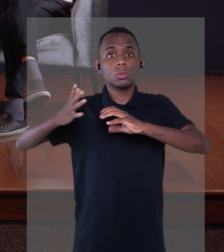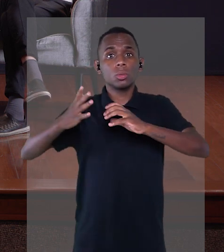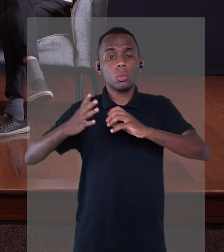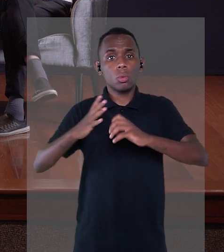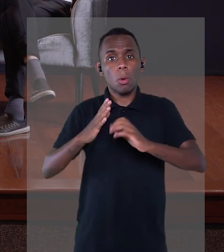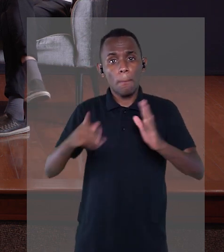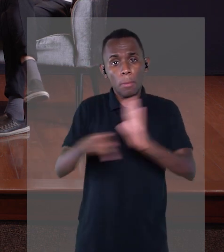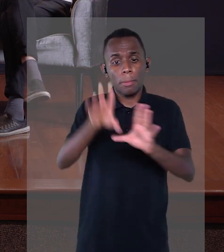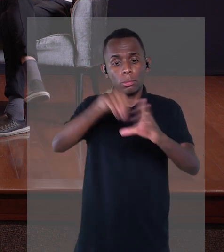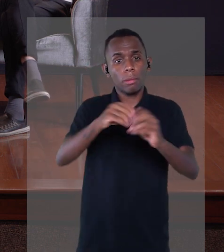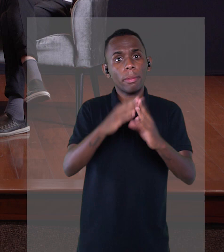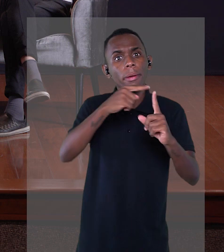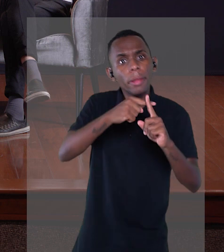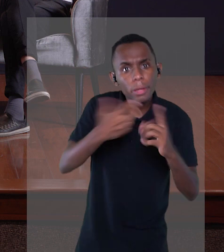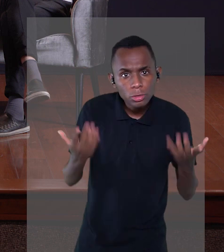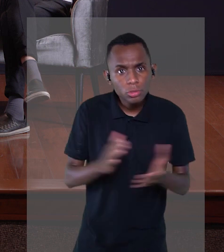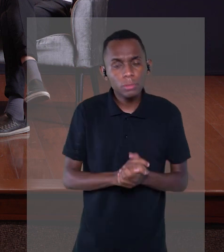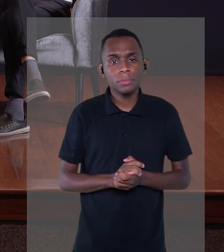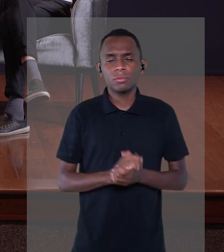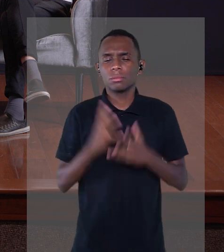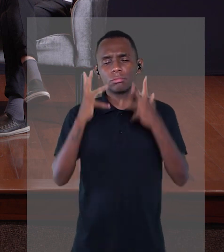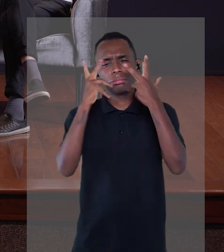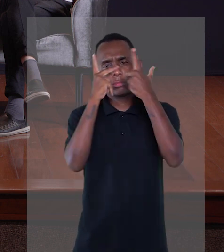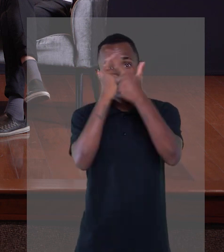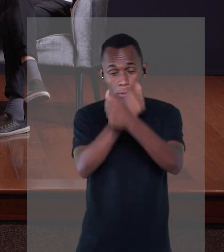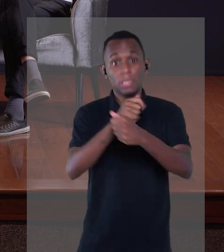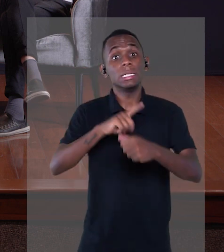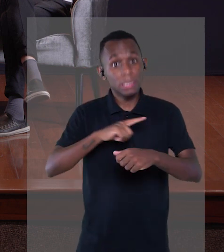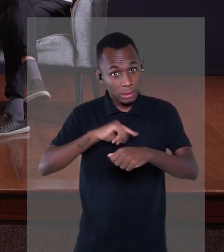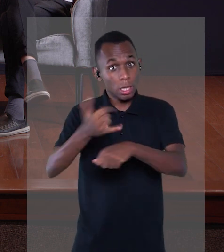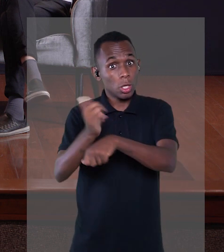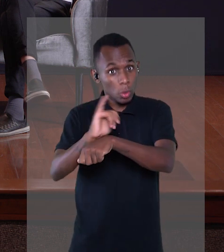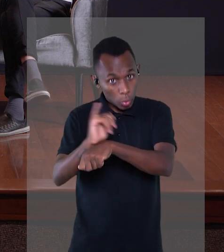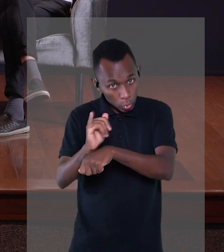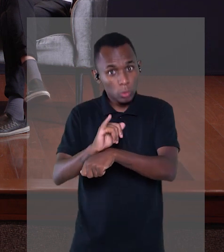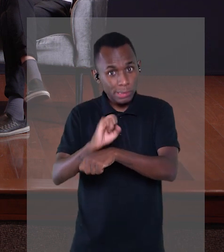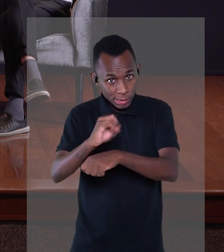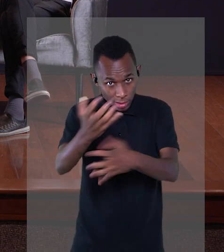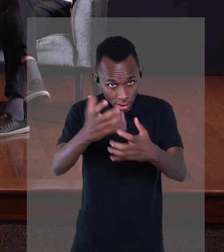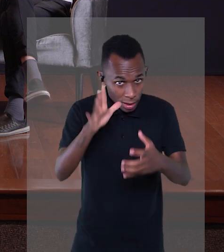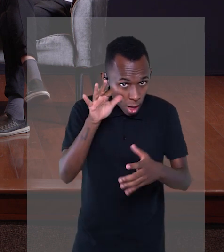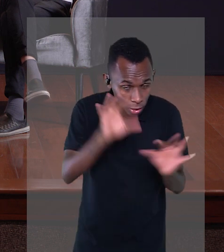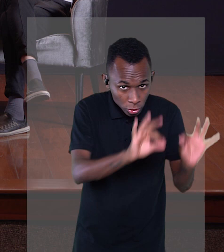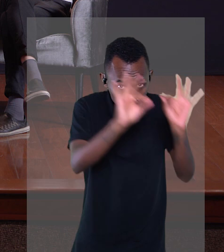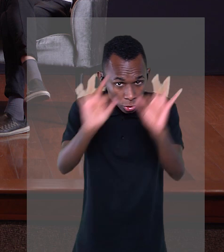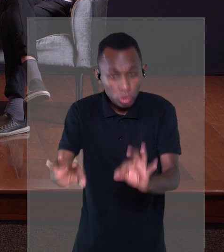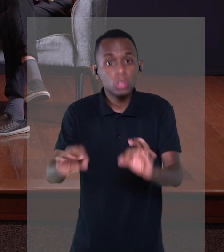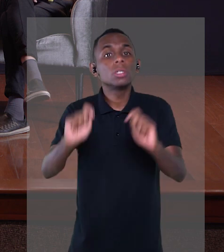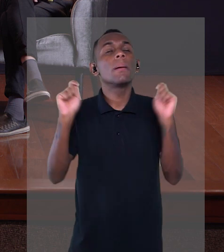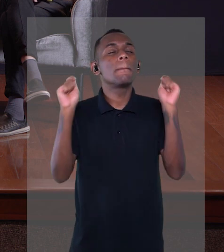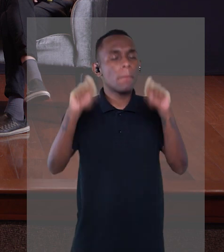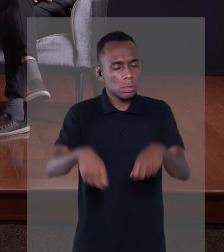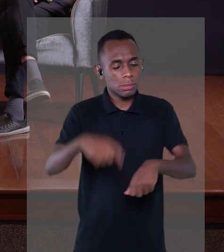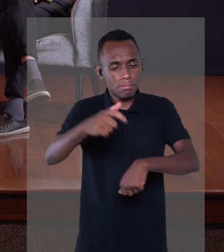bar, né? Uma coisa assim, foi muito bonito. Foi Tá no YouTube, quem quiser momento assistir, mágico. tá lá no YouTube, esse